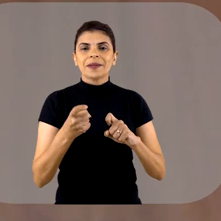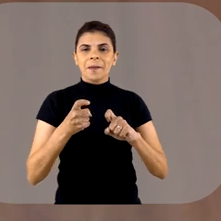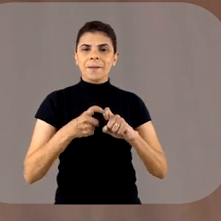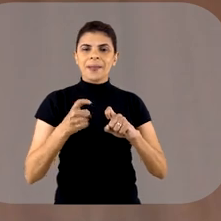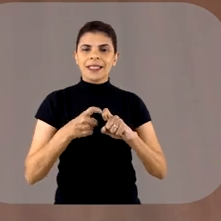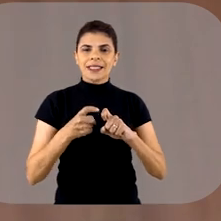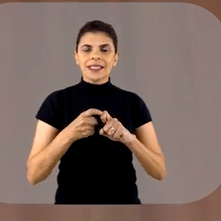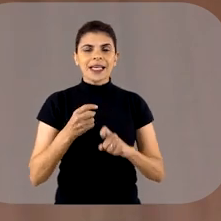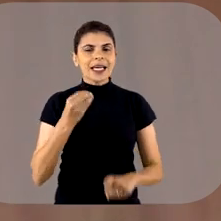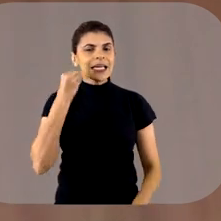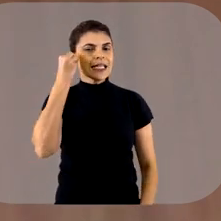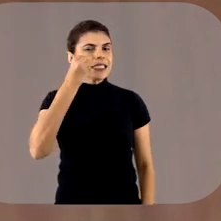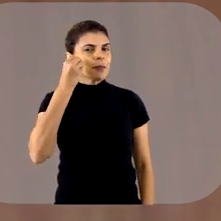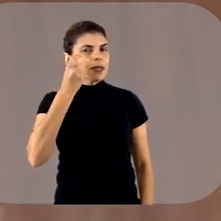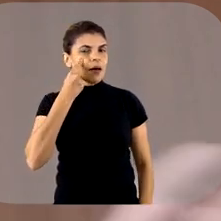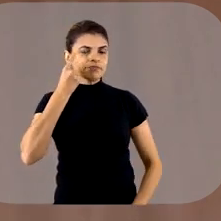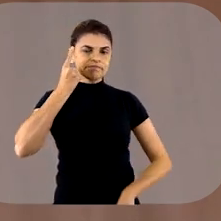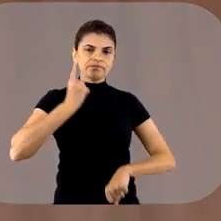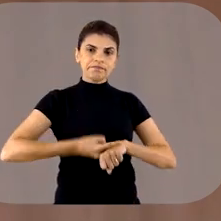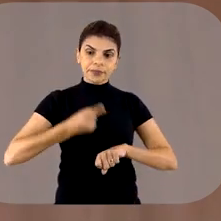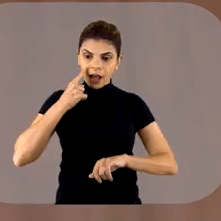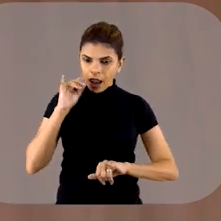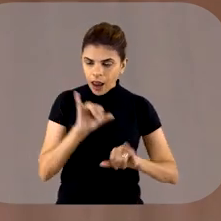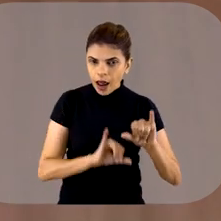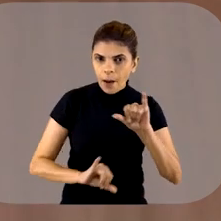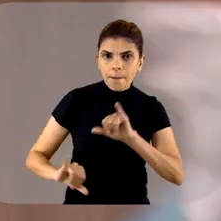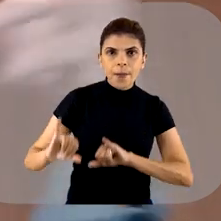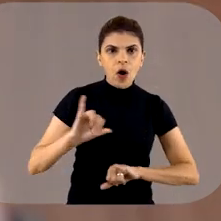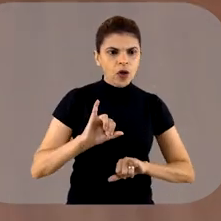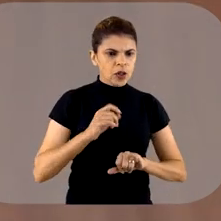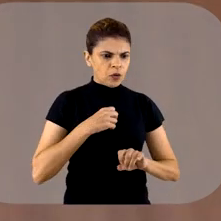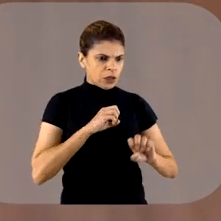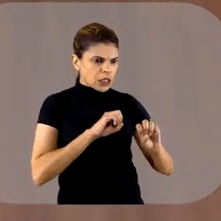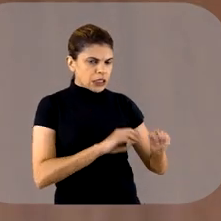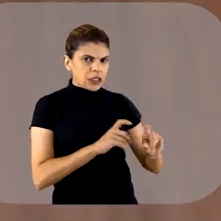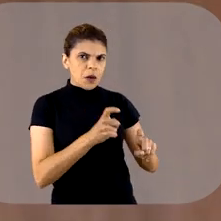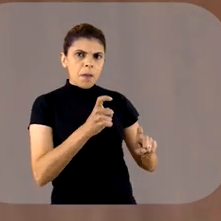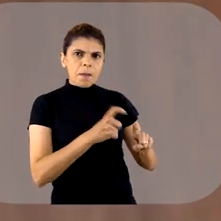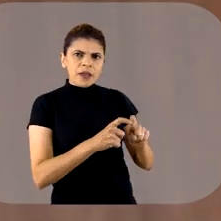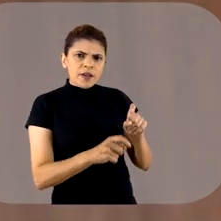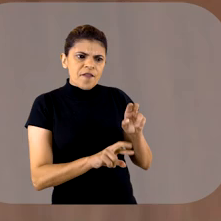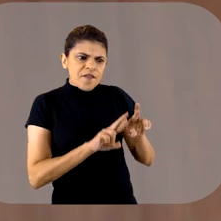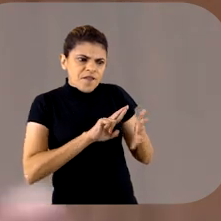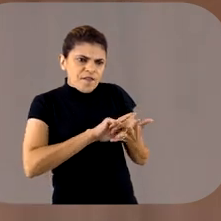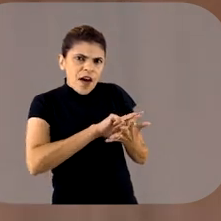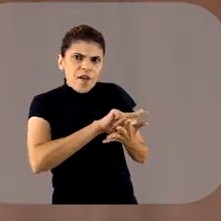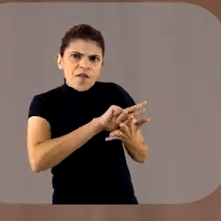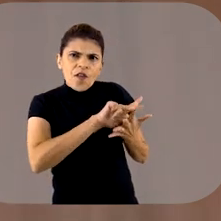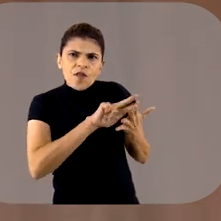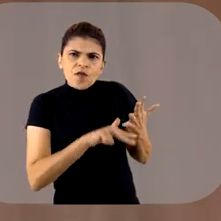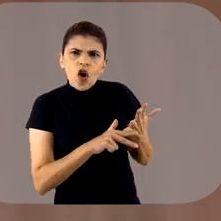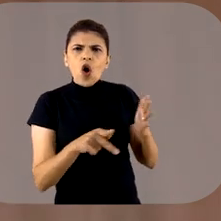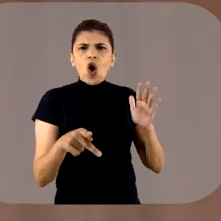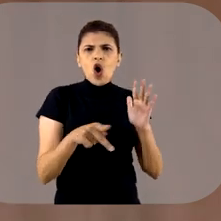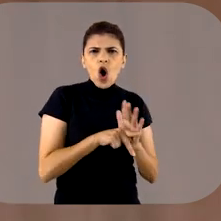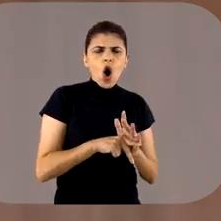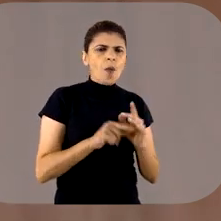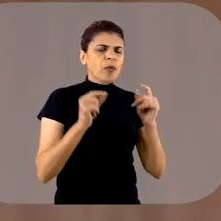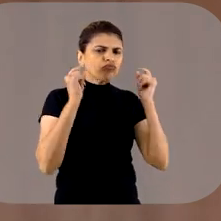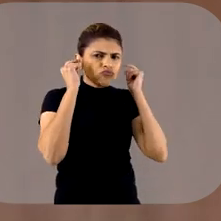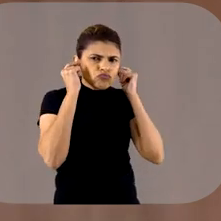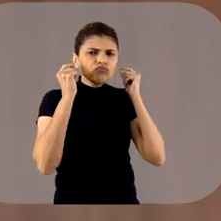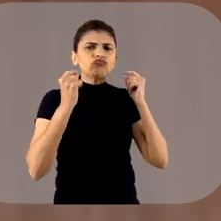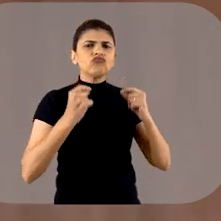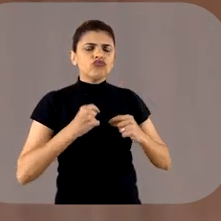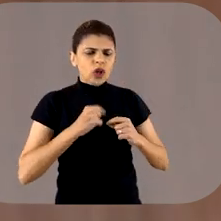aceitação da Medicina experimental medicina de base Laboratorial em que você introduz no ensino médico uma série de instrumentos O Cadinho retorta